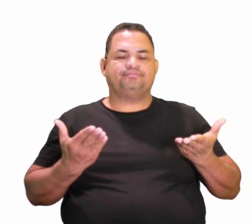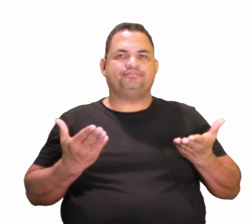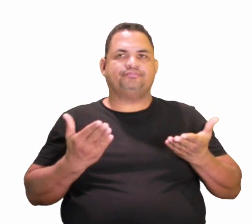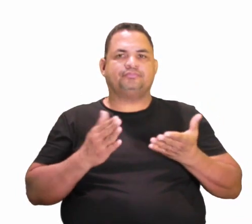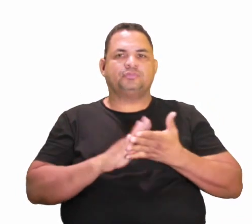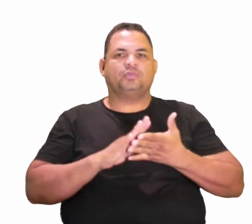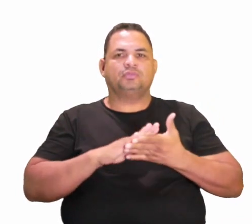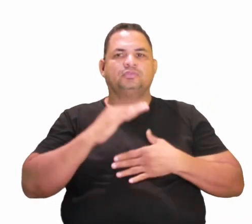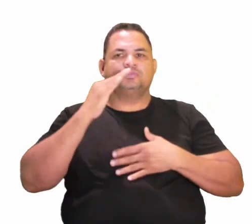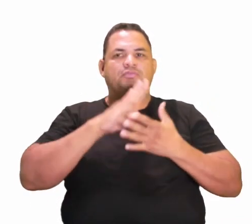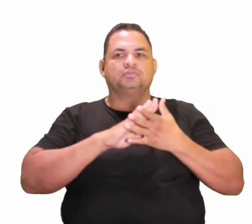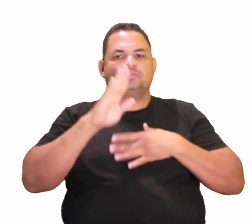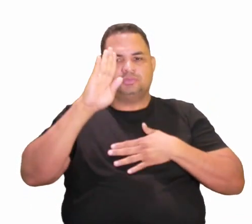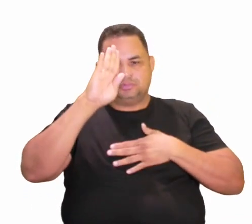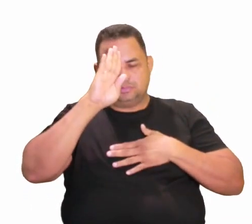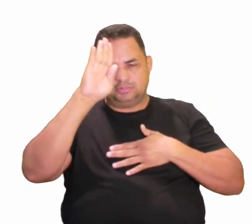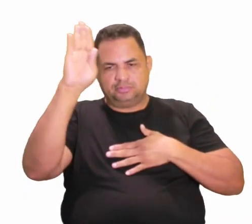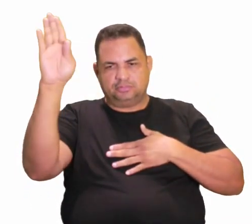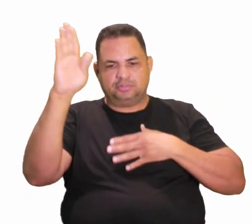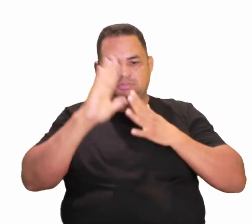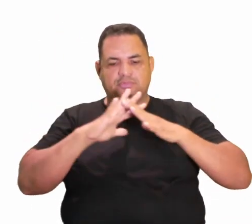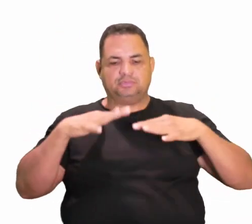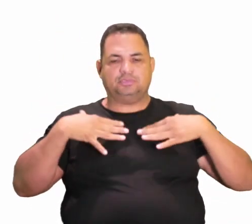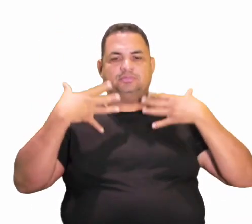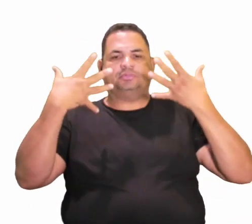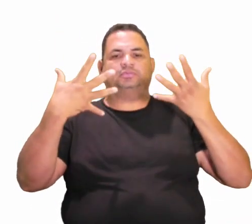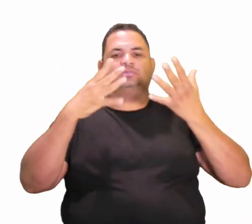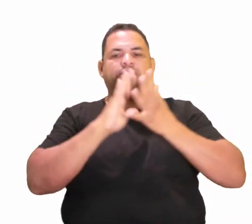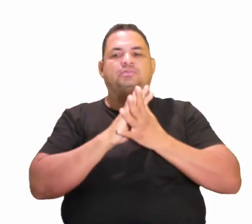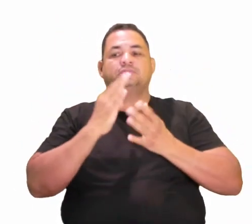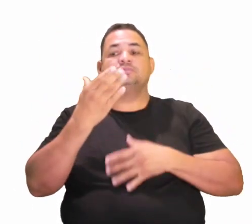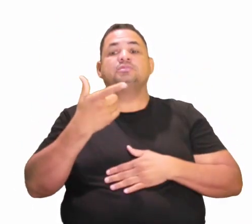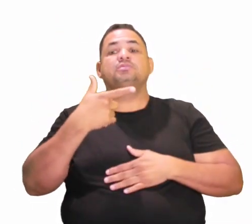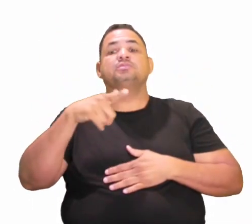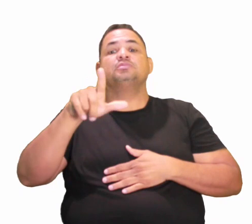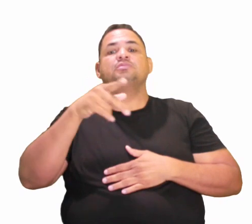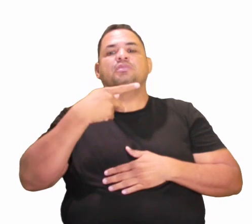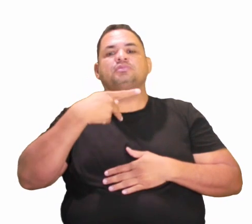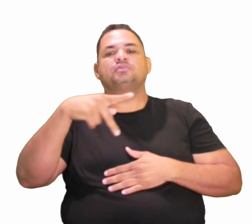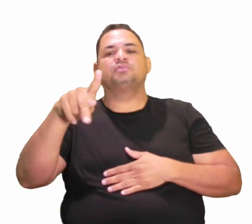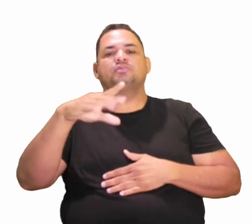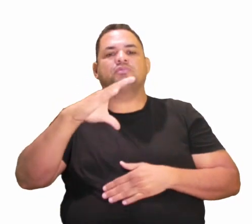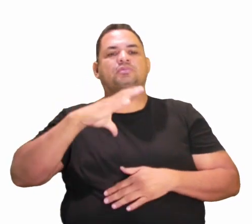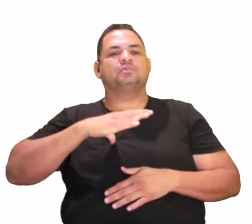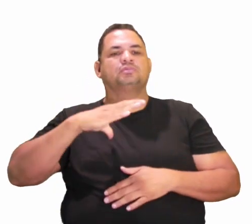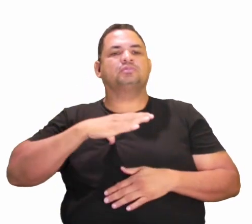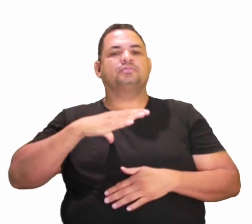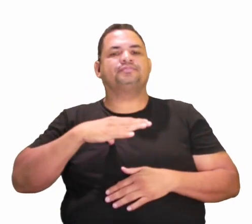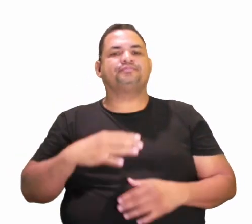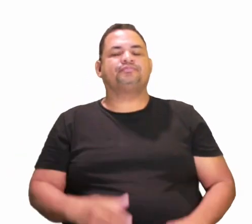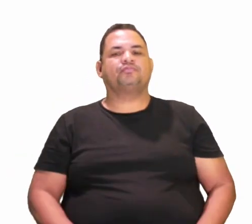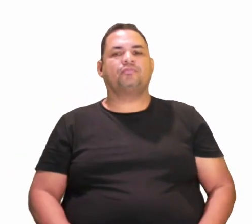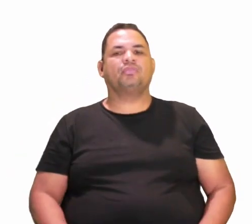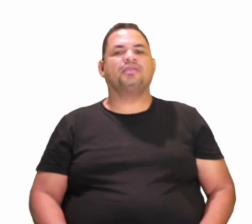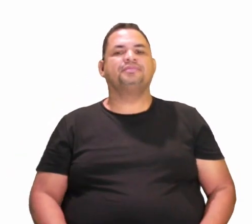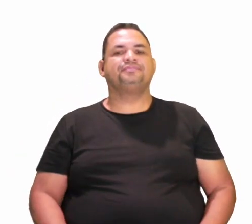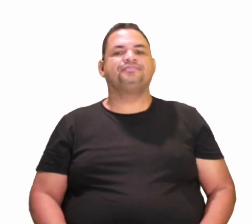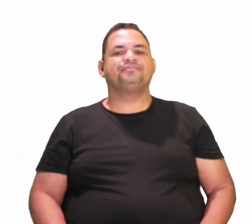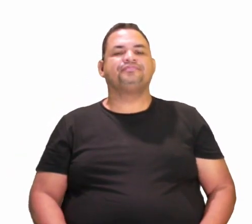quais são as maiores celebrações na sua cidade? Hein? Are celebrations important in your